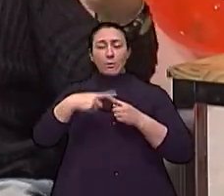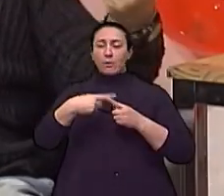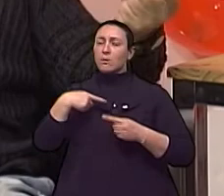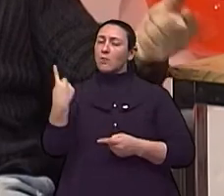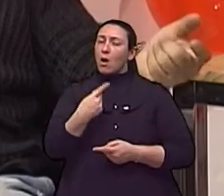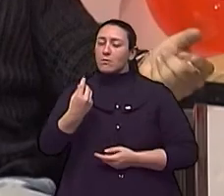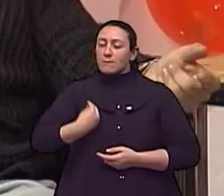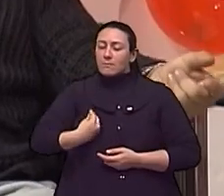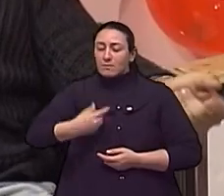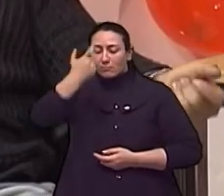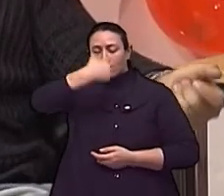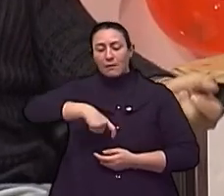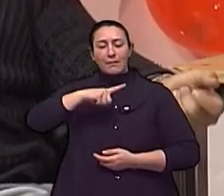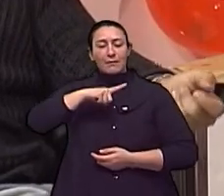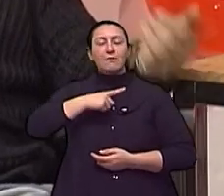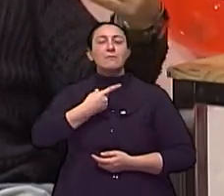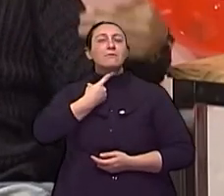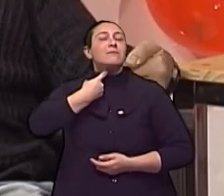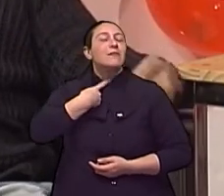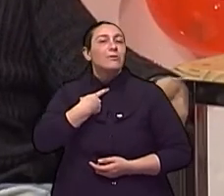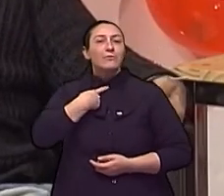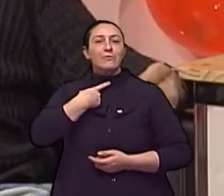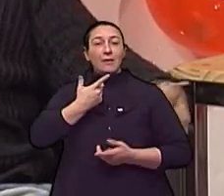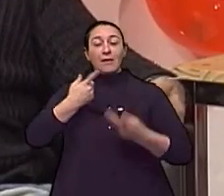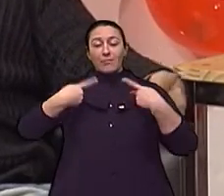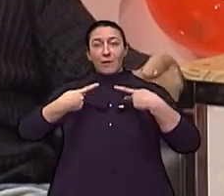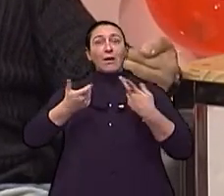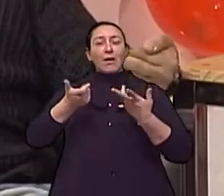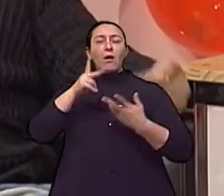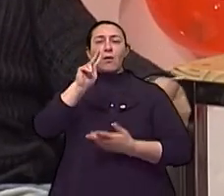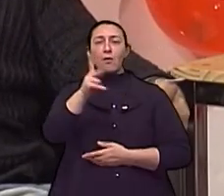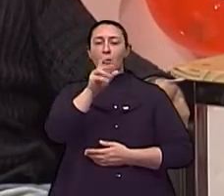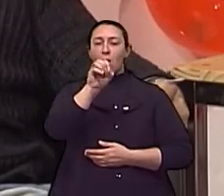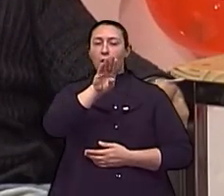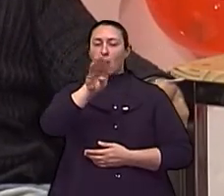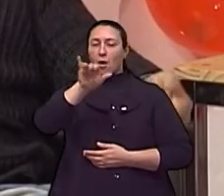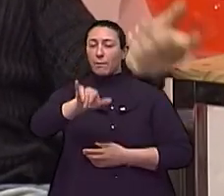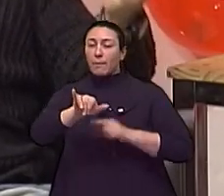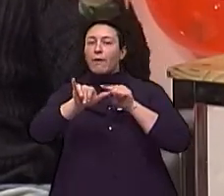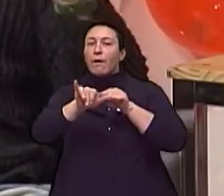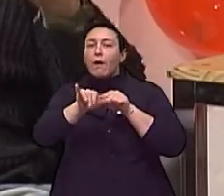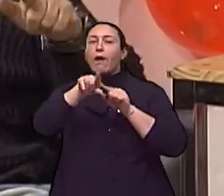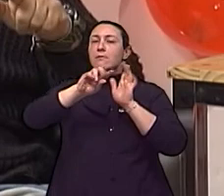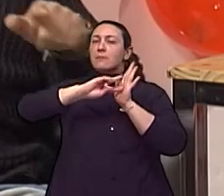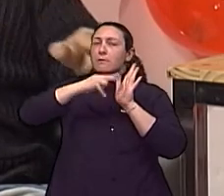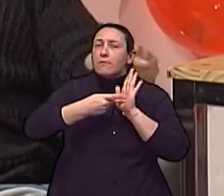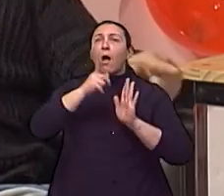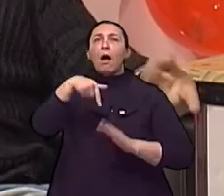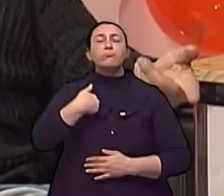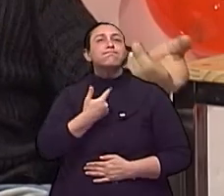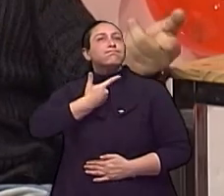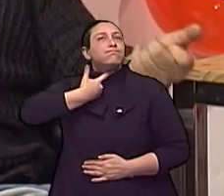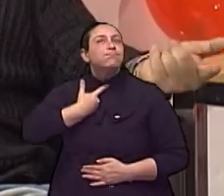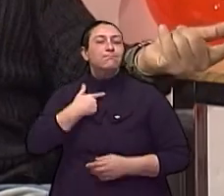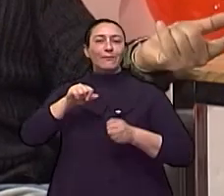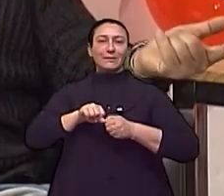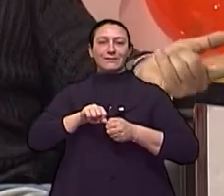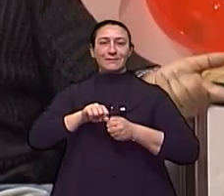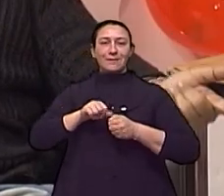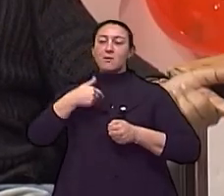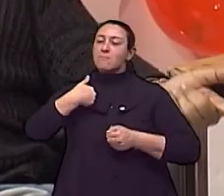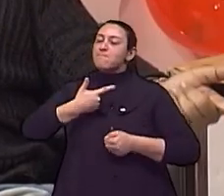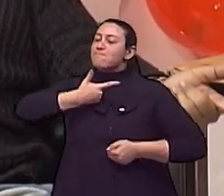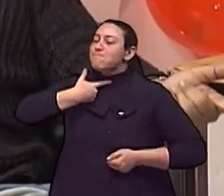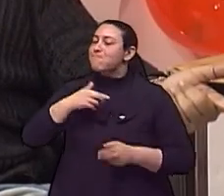tá preparado mas o desejo é de uma outra ordem e o Rob diz de desejo é isso um desejo no caso dela que já tem